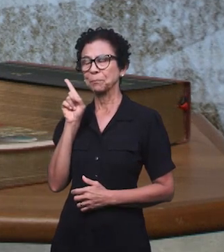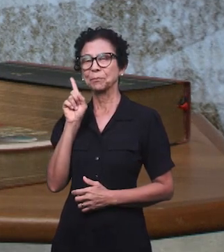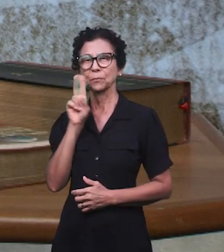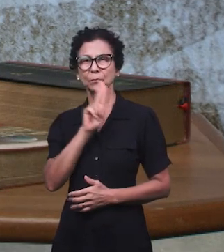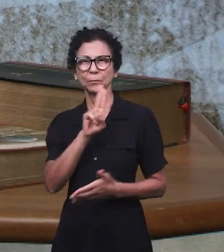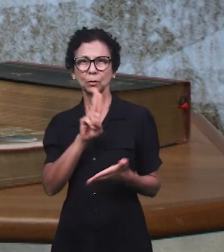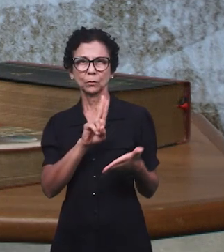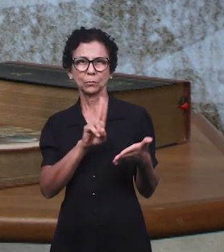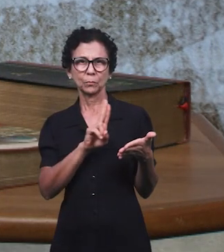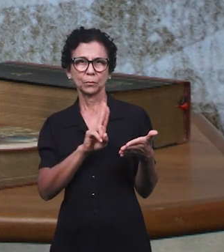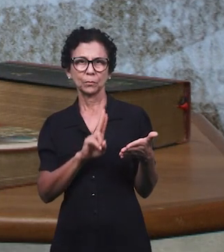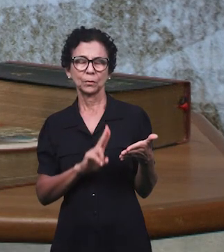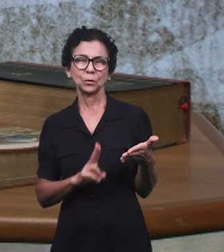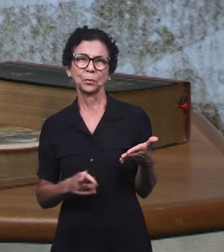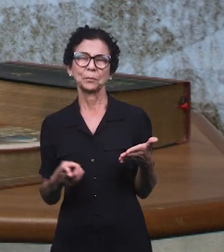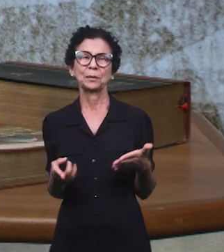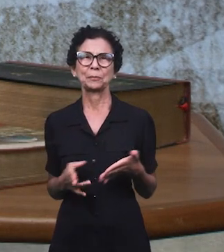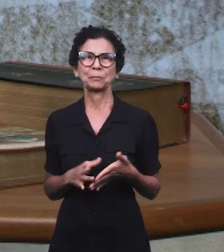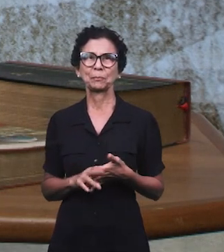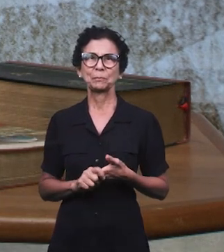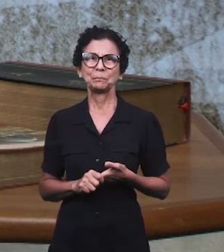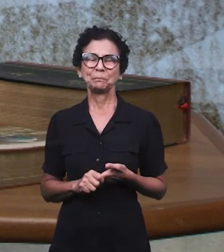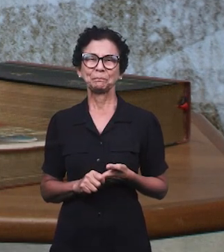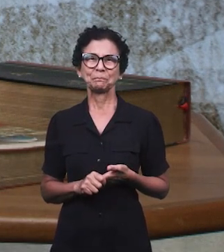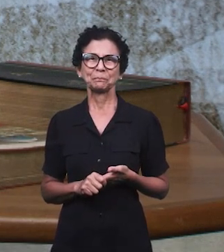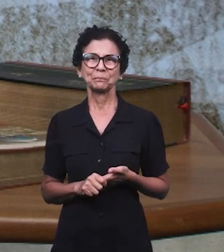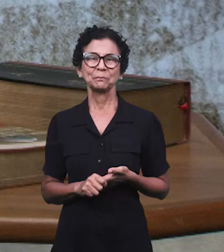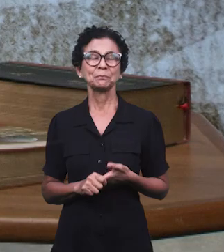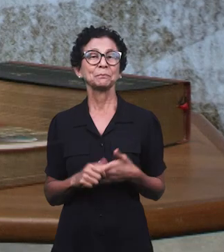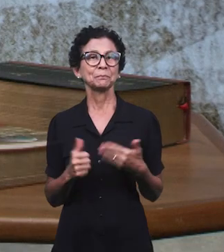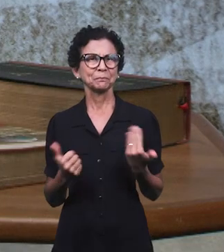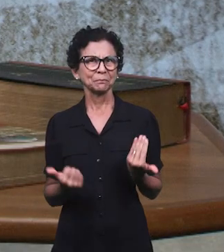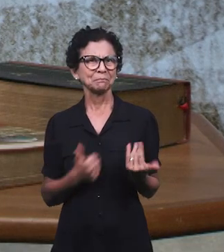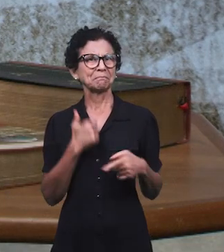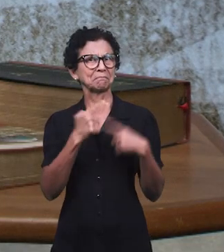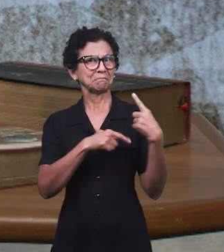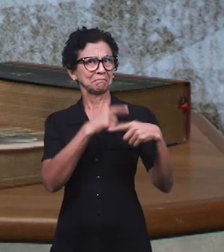e Tema, Getur, Nafis e Quedemá.